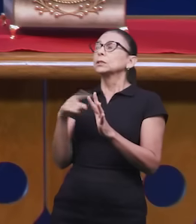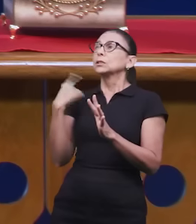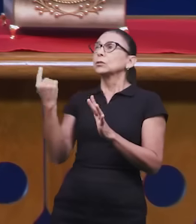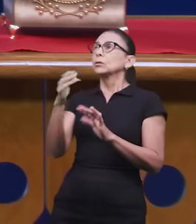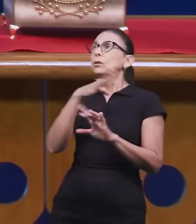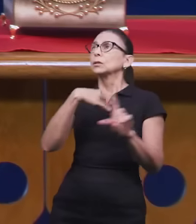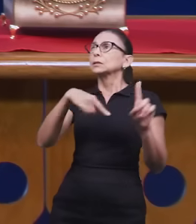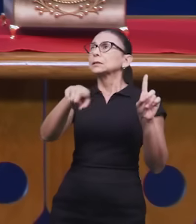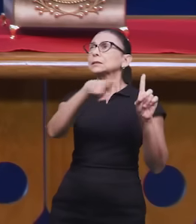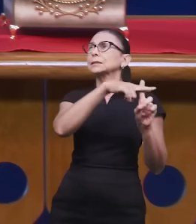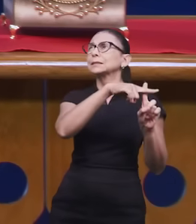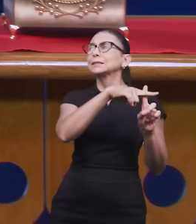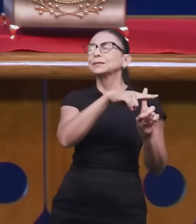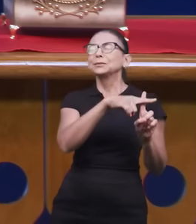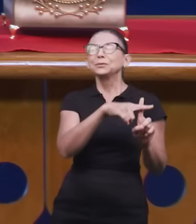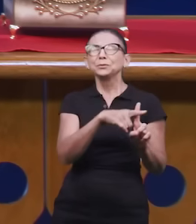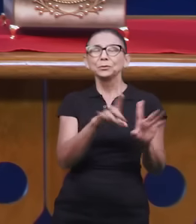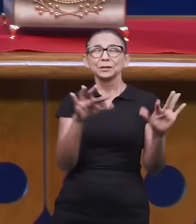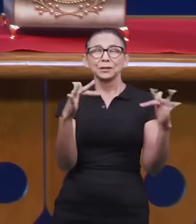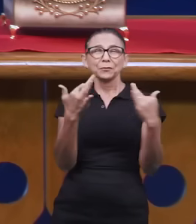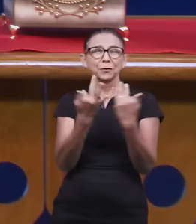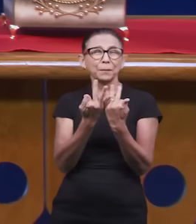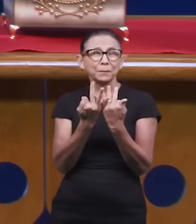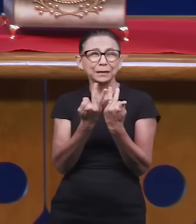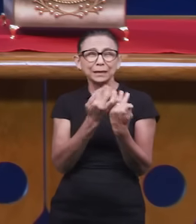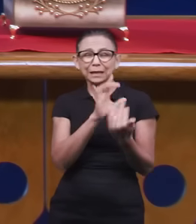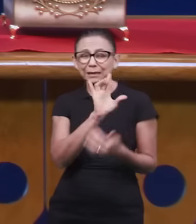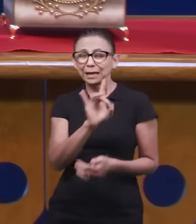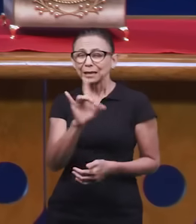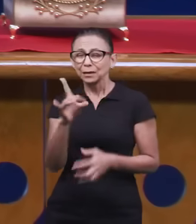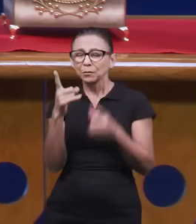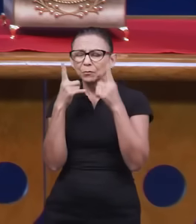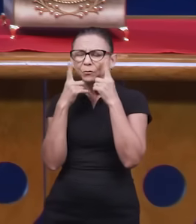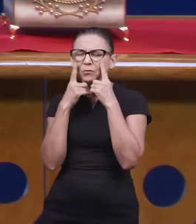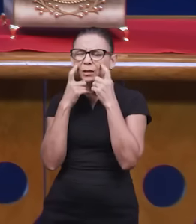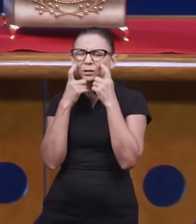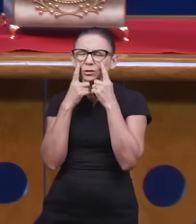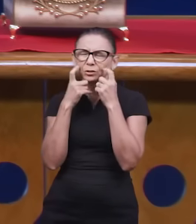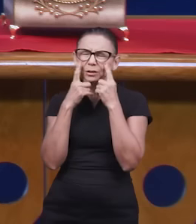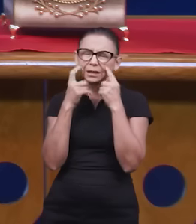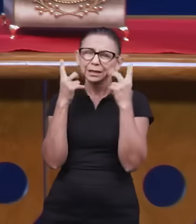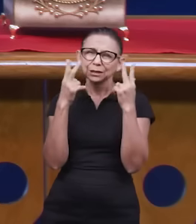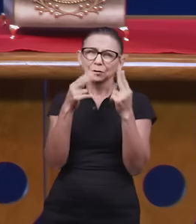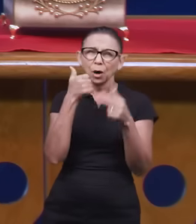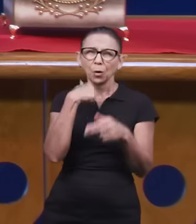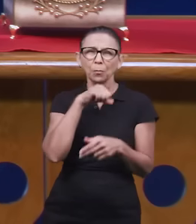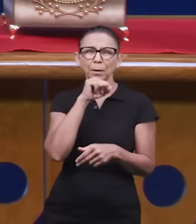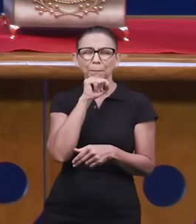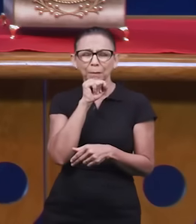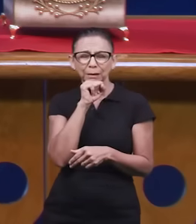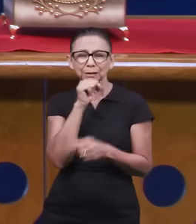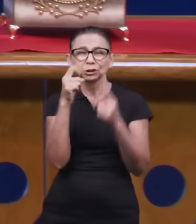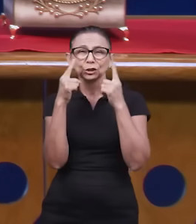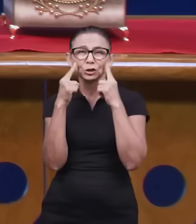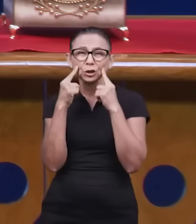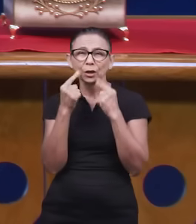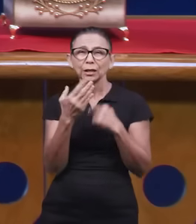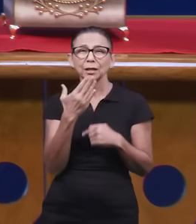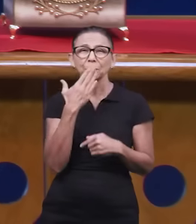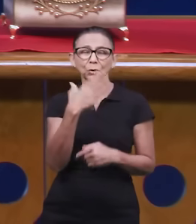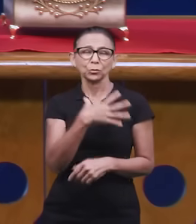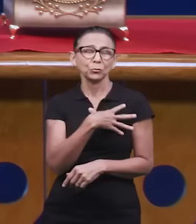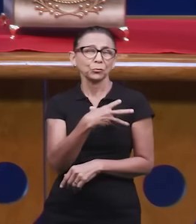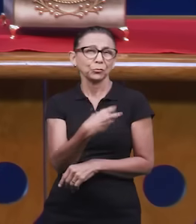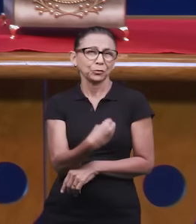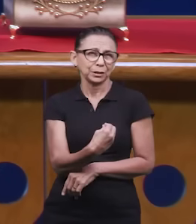crucificaram. Cada casa de Israel vai chorar como quem chora por um filho único. Cada um na sua casa, cada um no seu